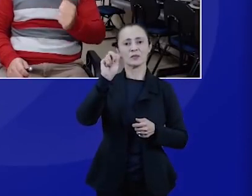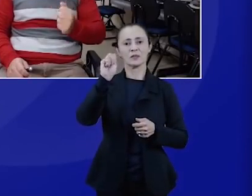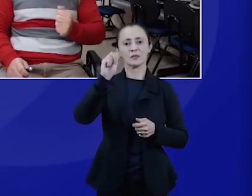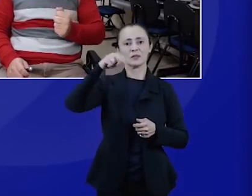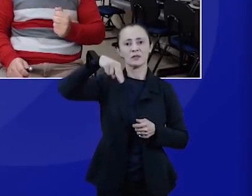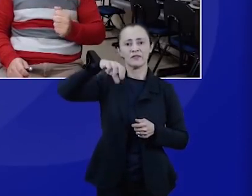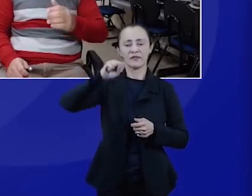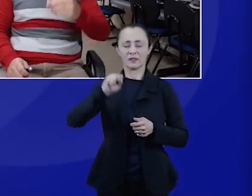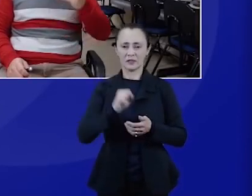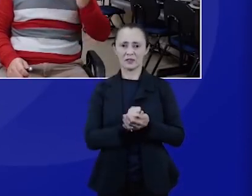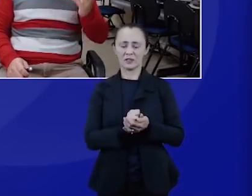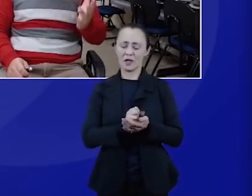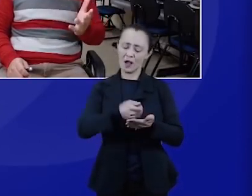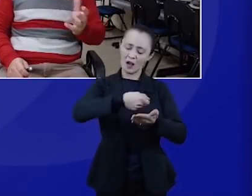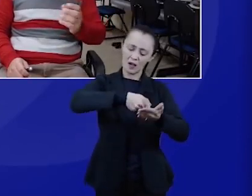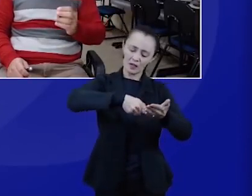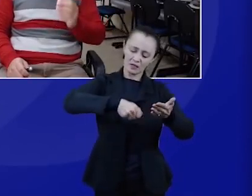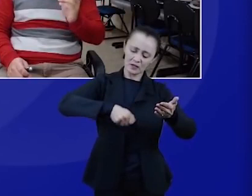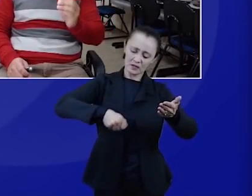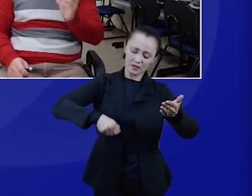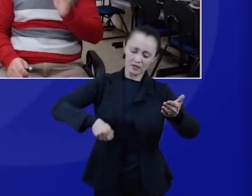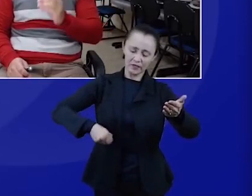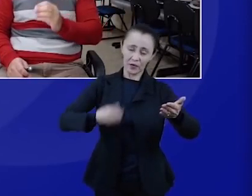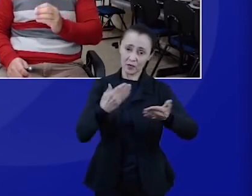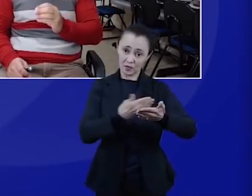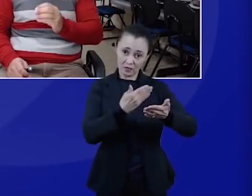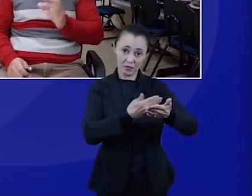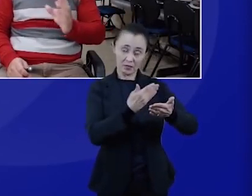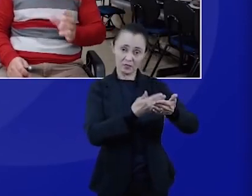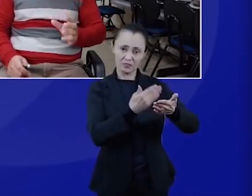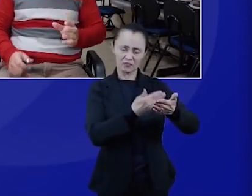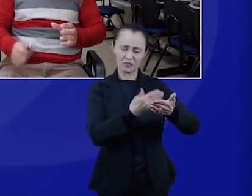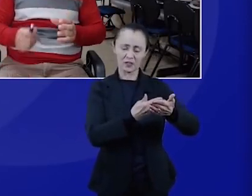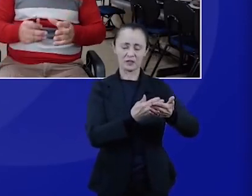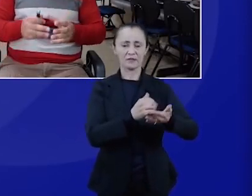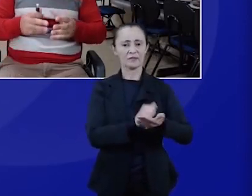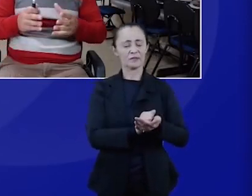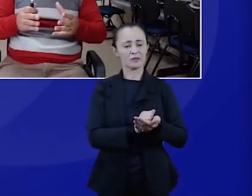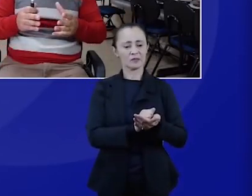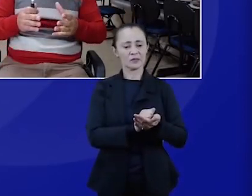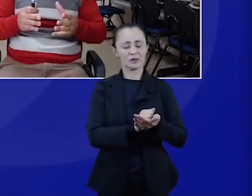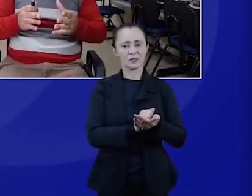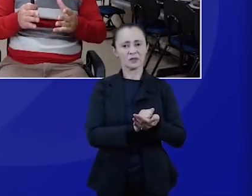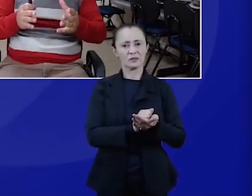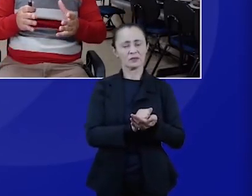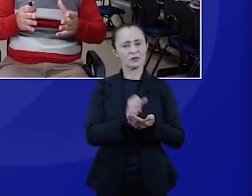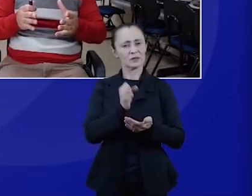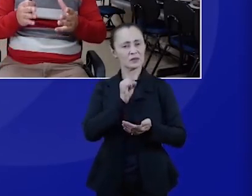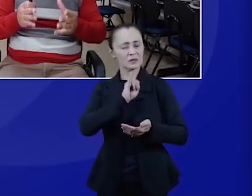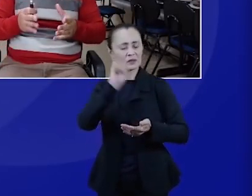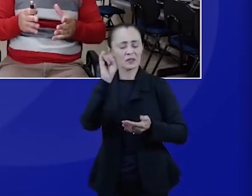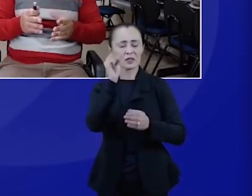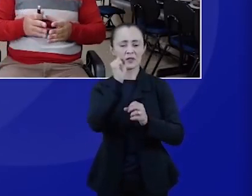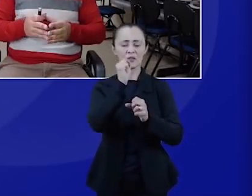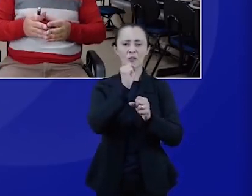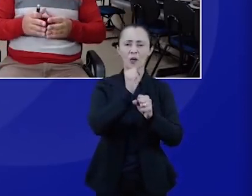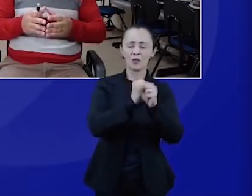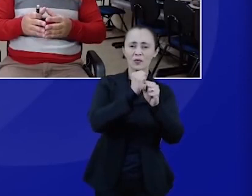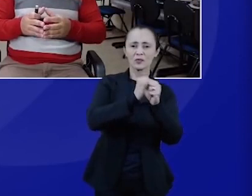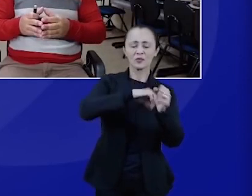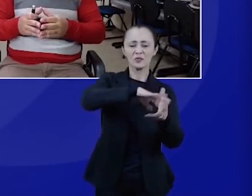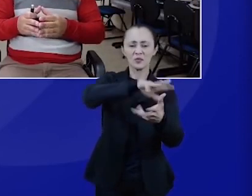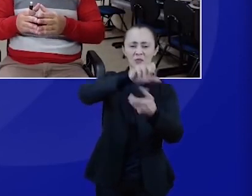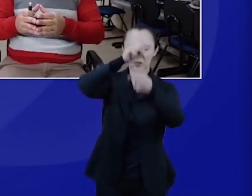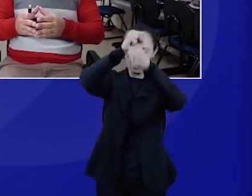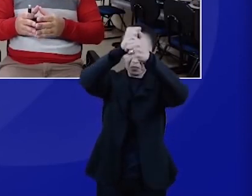Ele escreveu um livro, ou fez uma reescrita do livro Hegel e o Estado. E ele diz que quando uma construção de um mundo desaba,